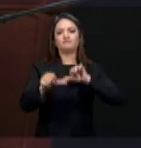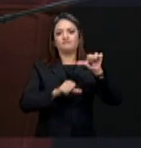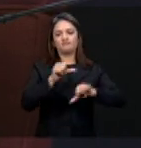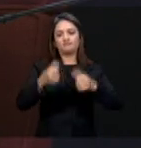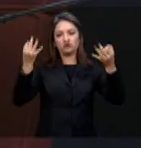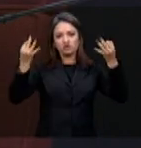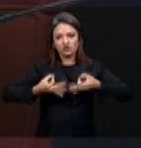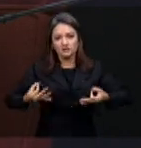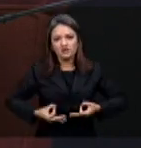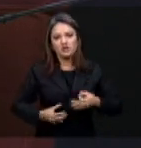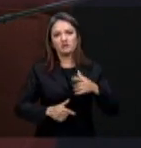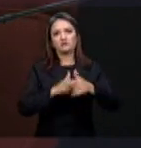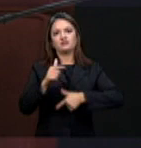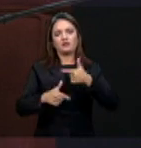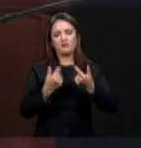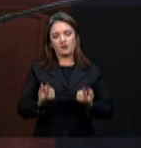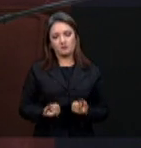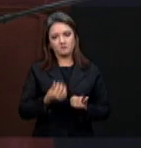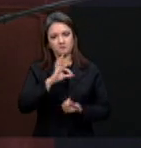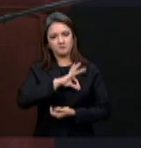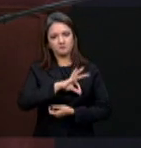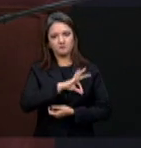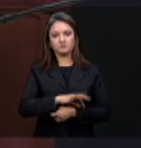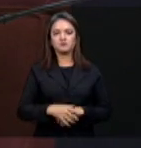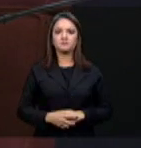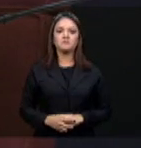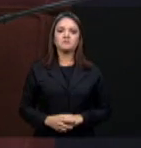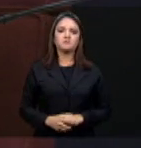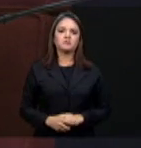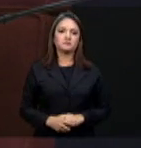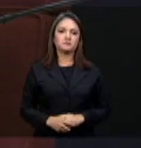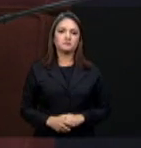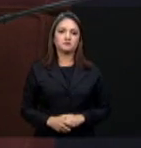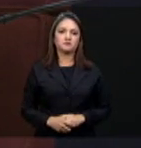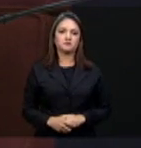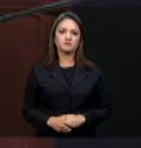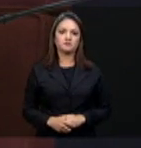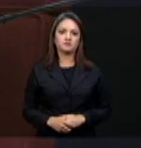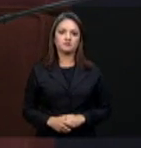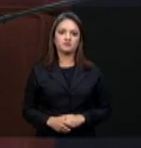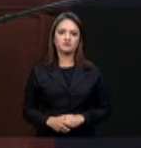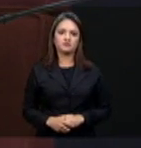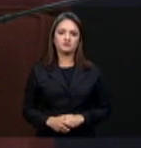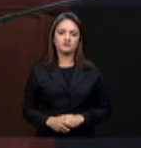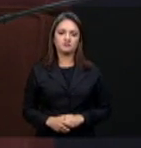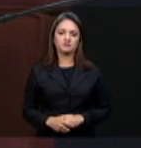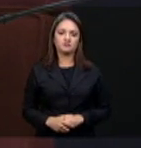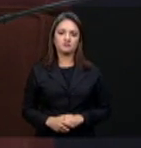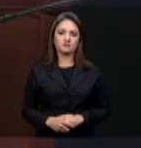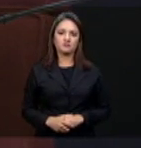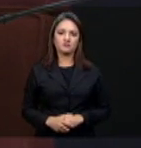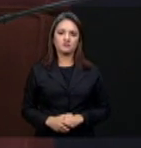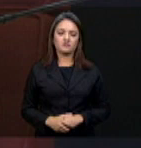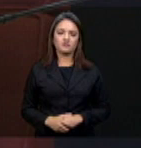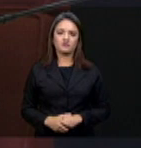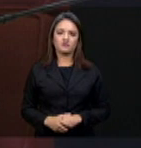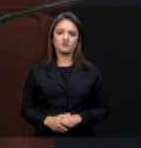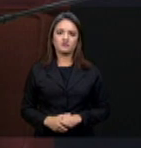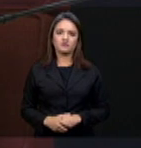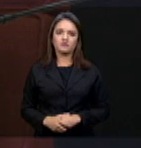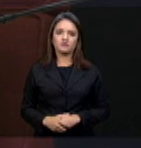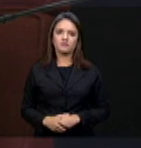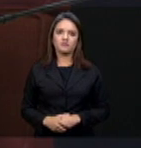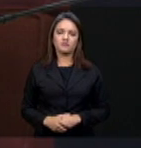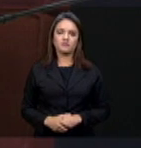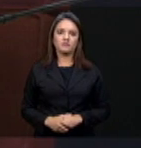dignidade emprego e renda Tá bom é só para terminar esse top de educação